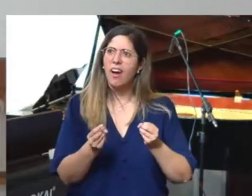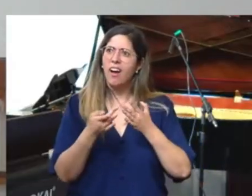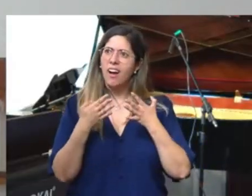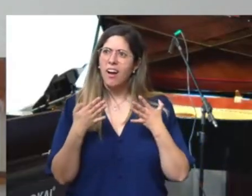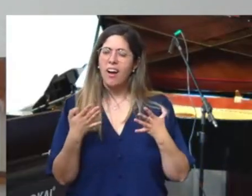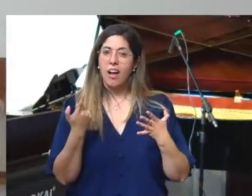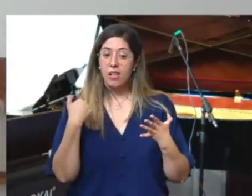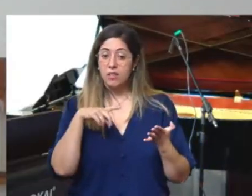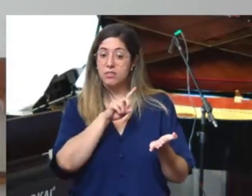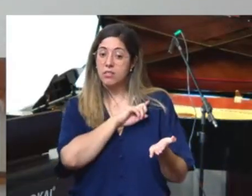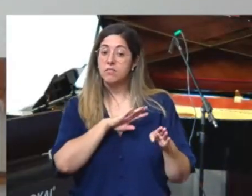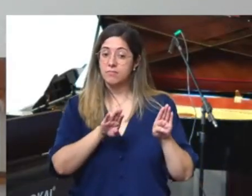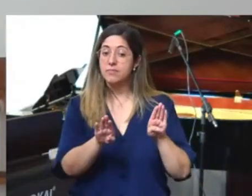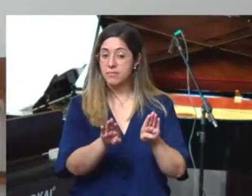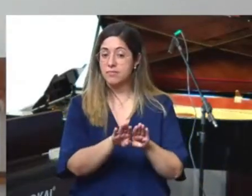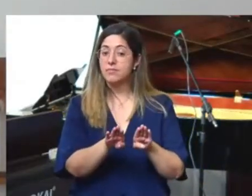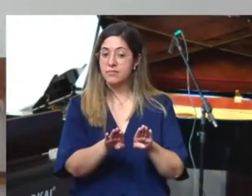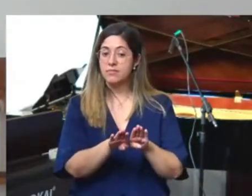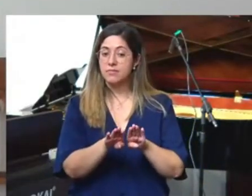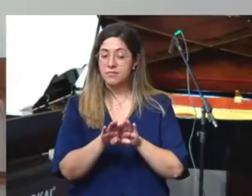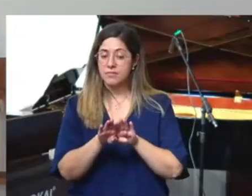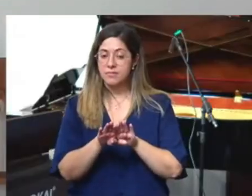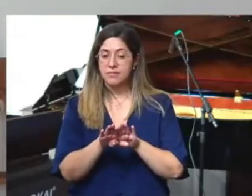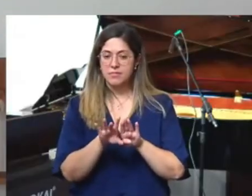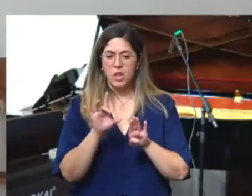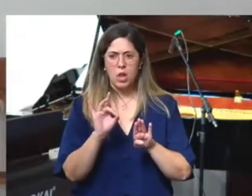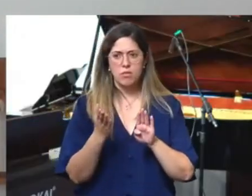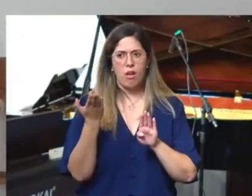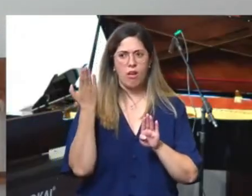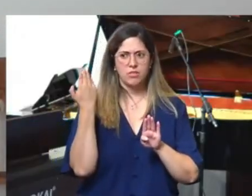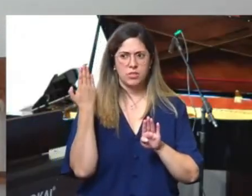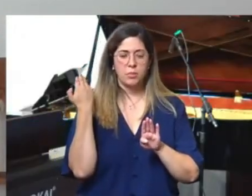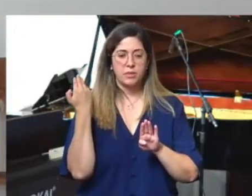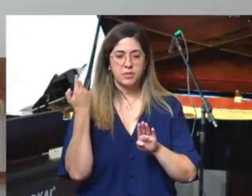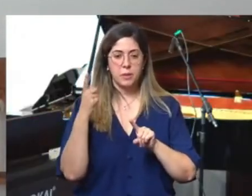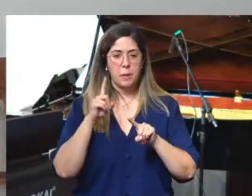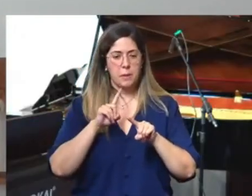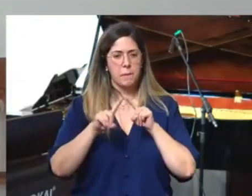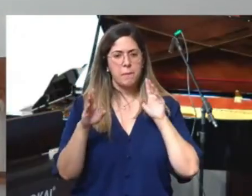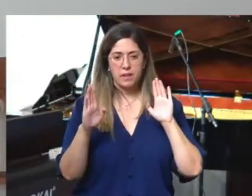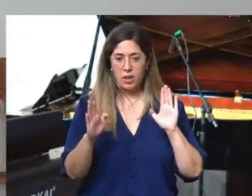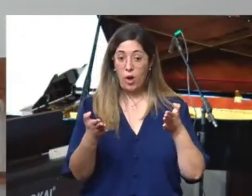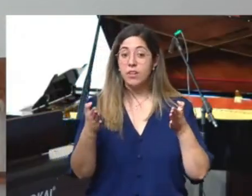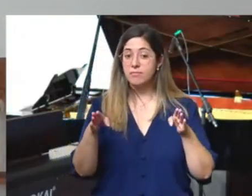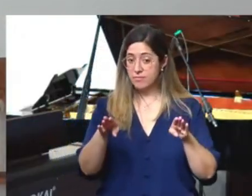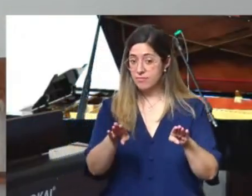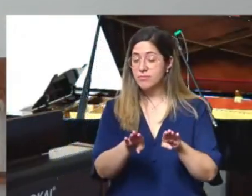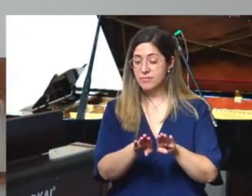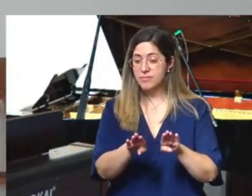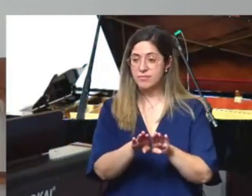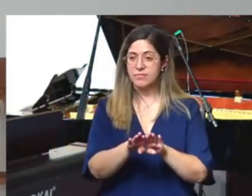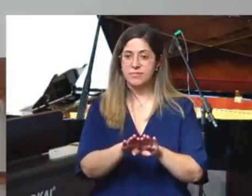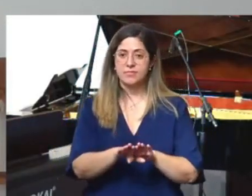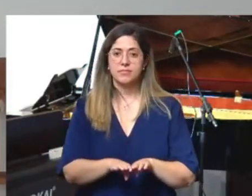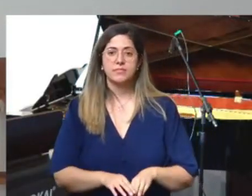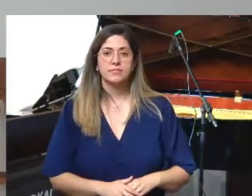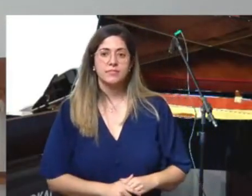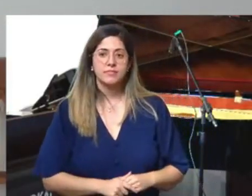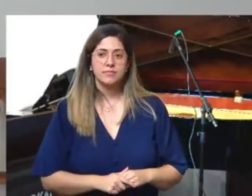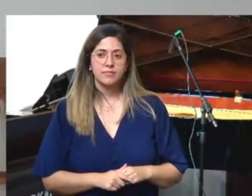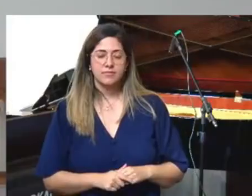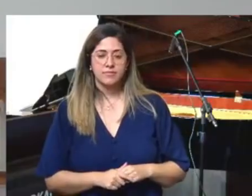crentes em Creta, ali na primeira parte do primeiro século, provavelmente 60, 65